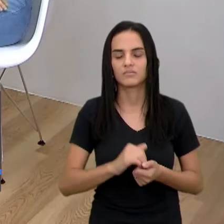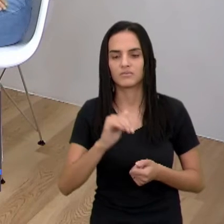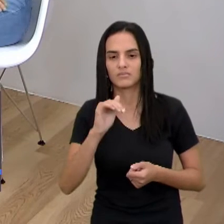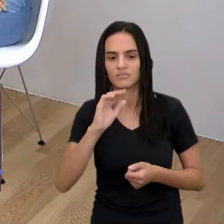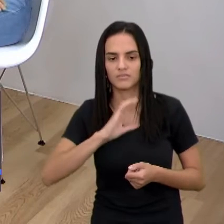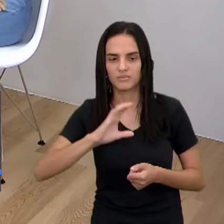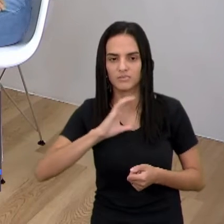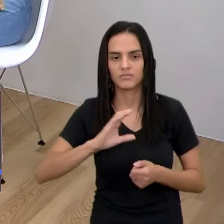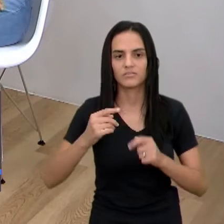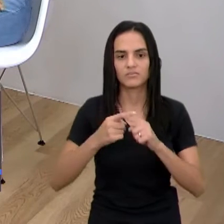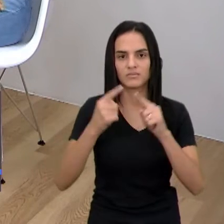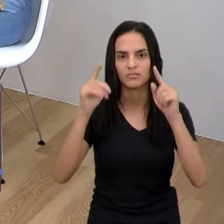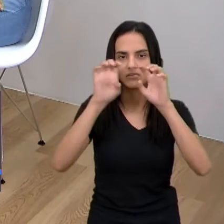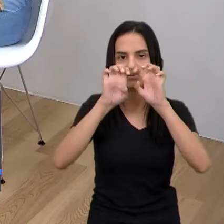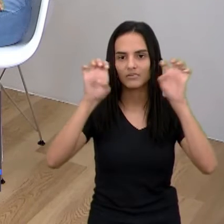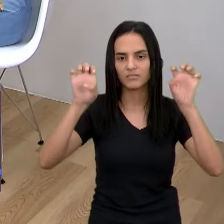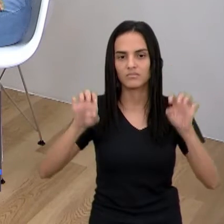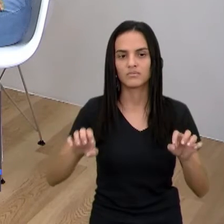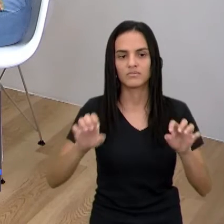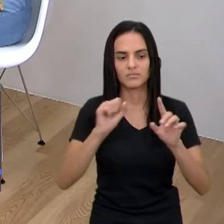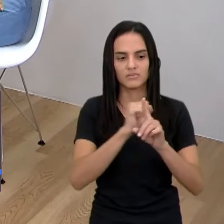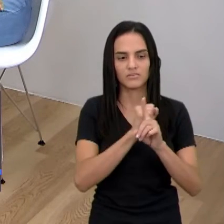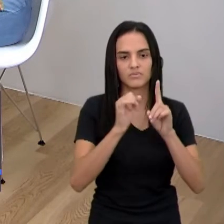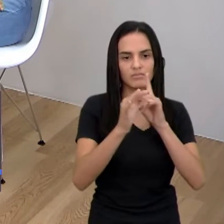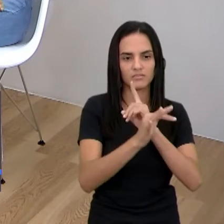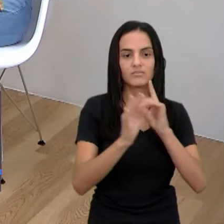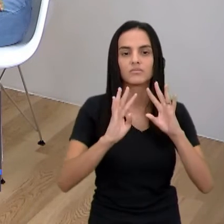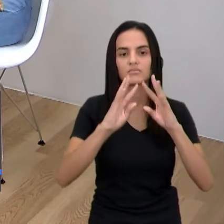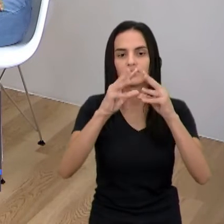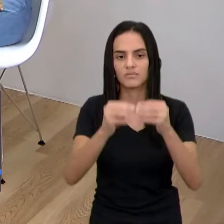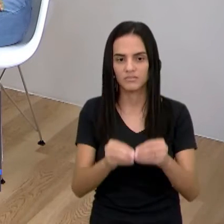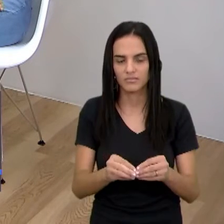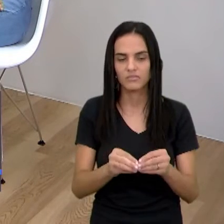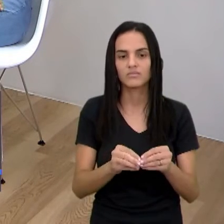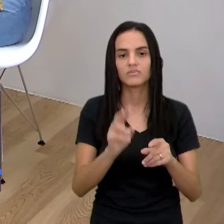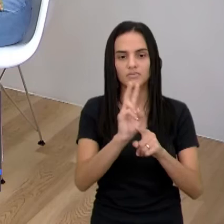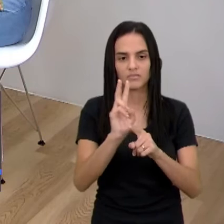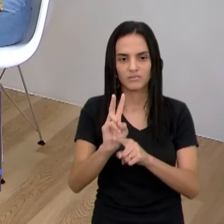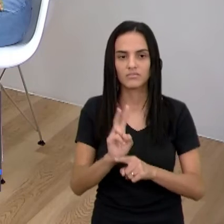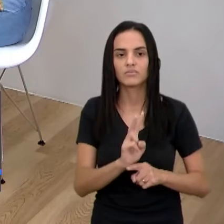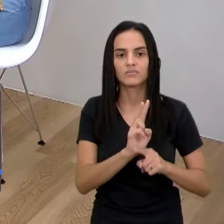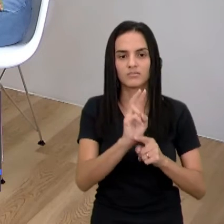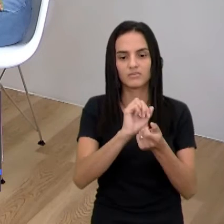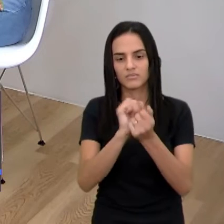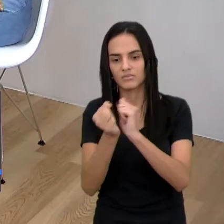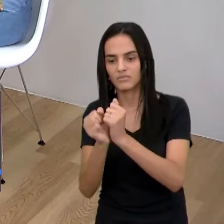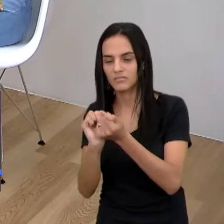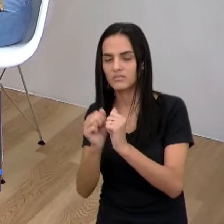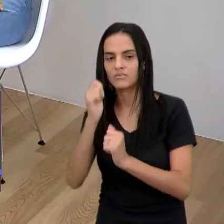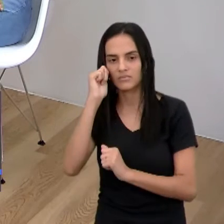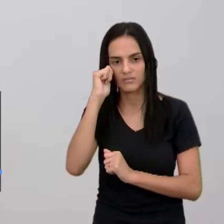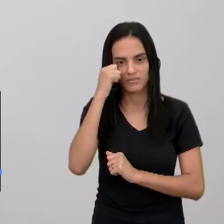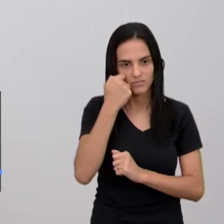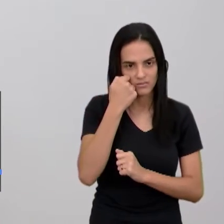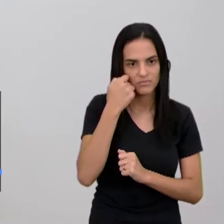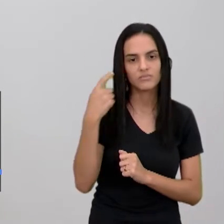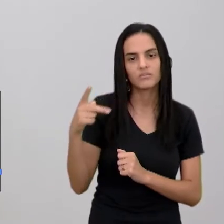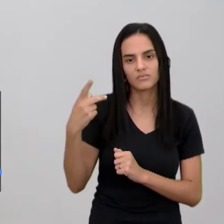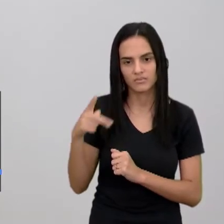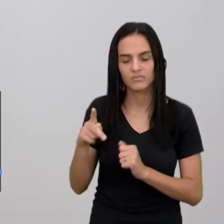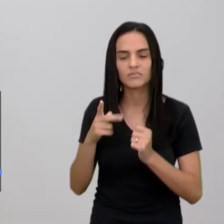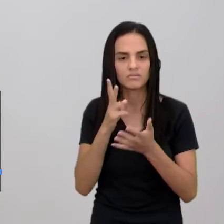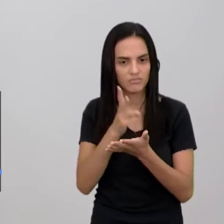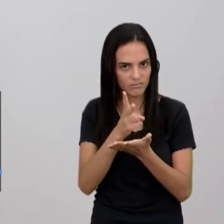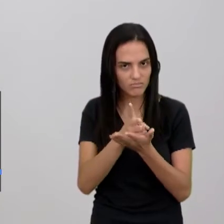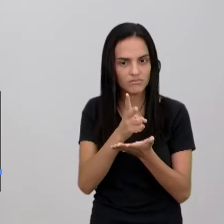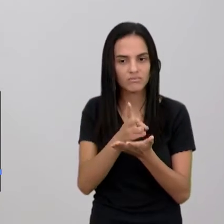Portugal, mas a sua estrutura social, toda ela amparada na escravização de pretos, ela acabou se